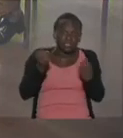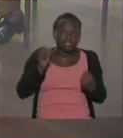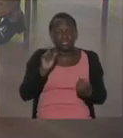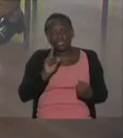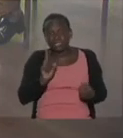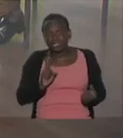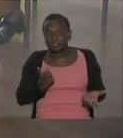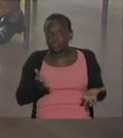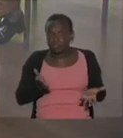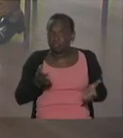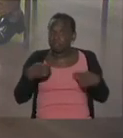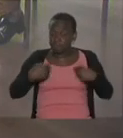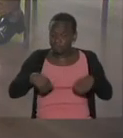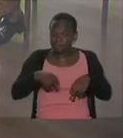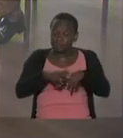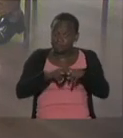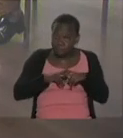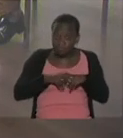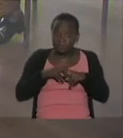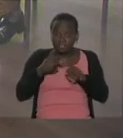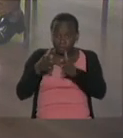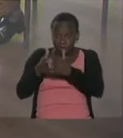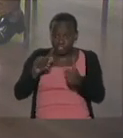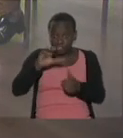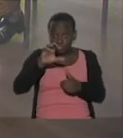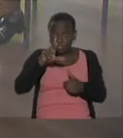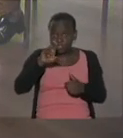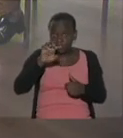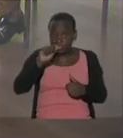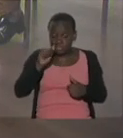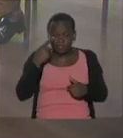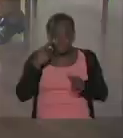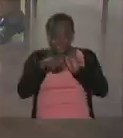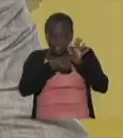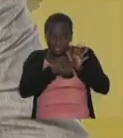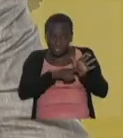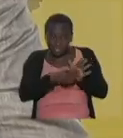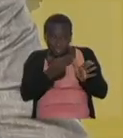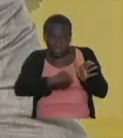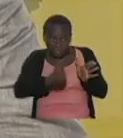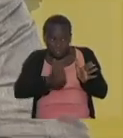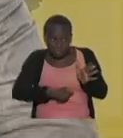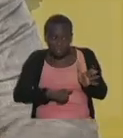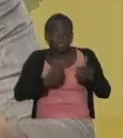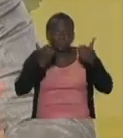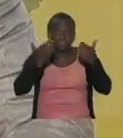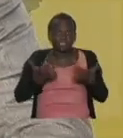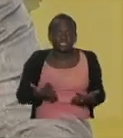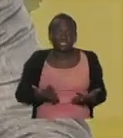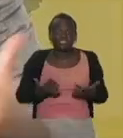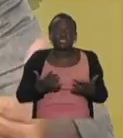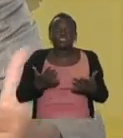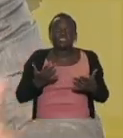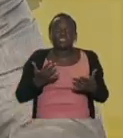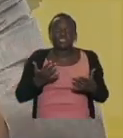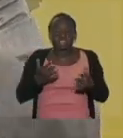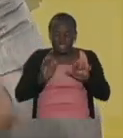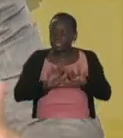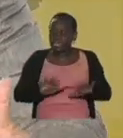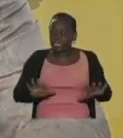afetou a estrutura desse T então por isso que nós pedimos ao CREA para fazer essa avaliação e dizer pra gente